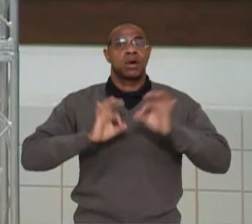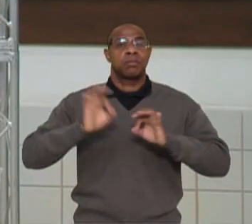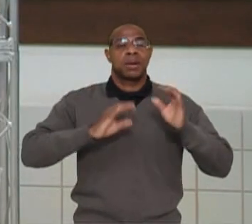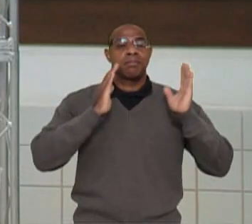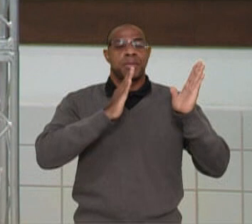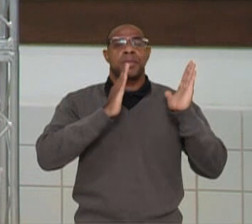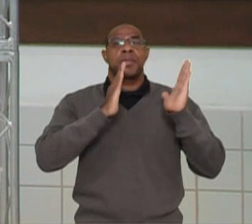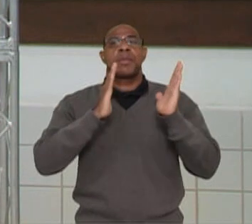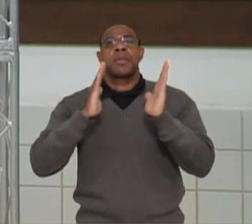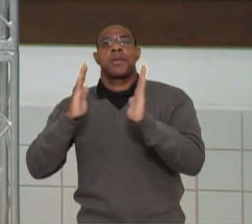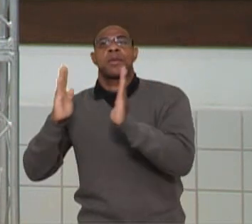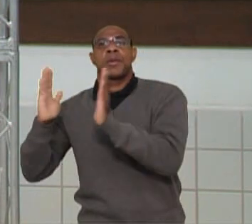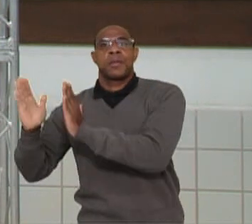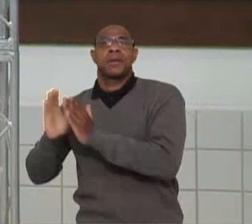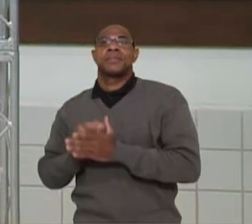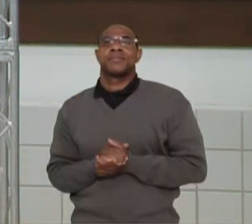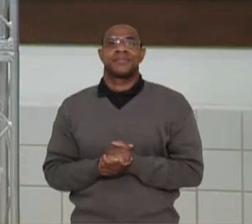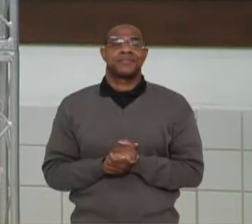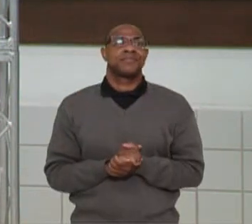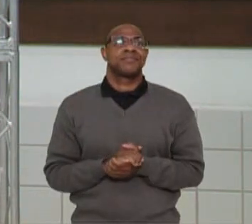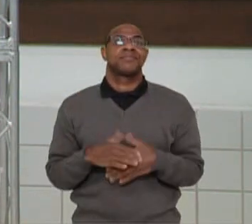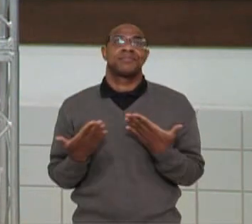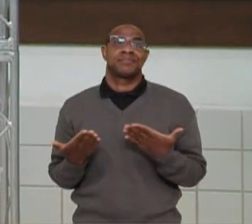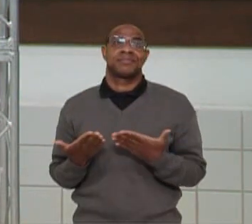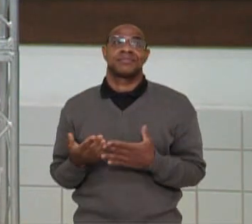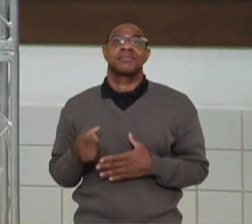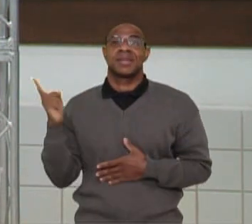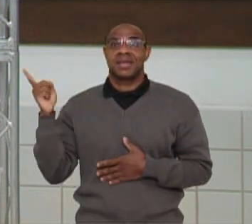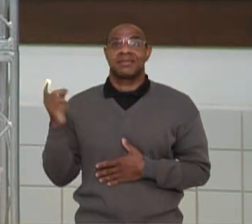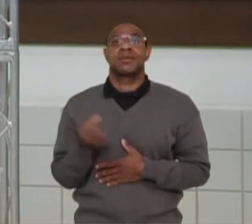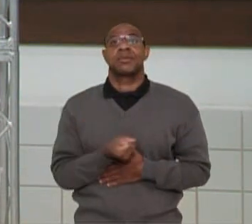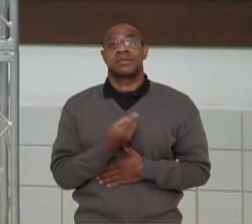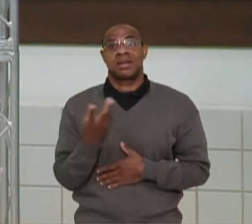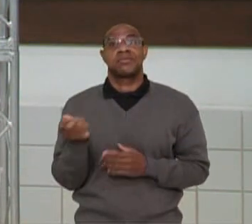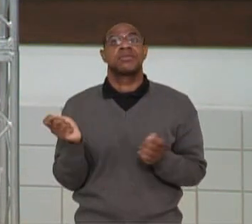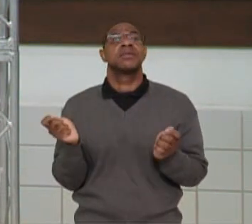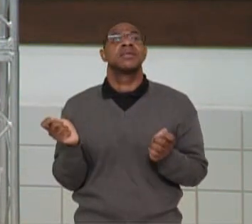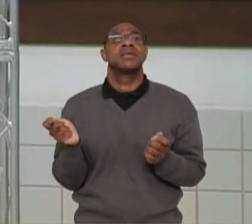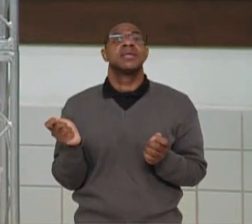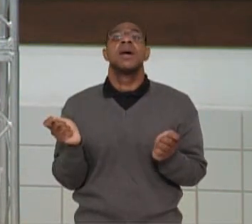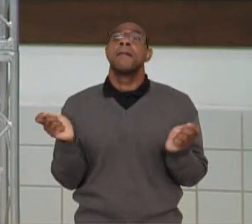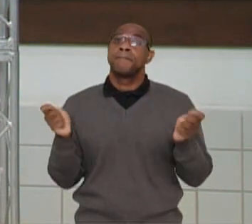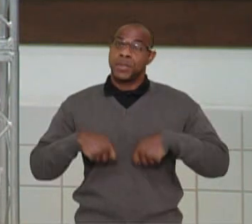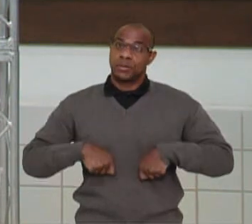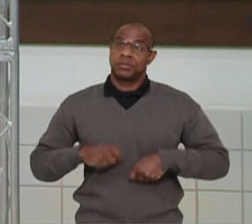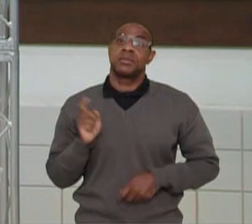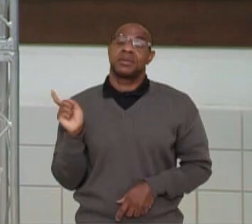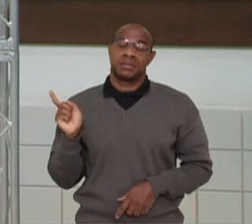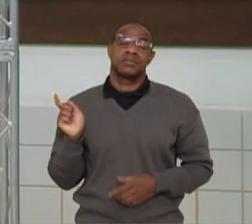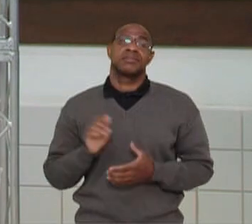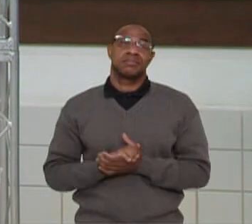prateleira. Tá bom? Essa é a quantidade de probabilidade. A quantidade de possibilidades, perdão.